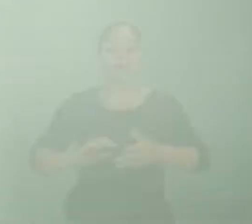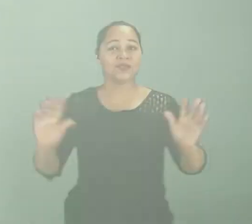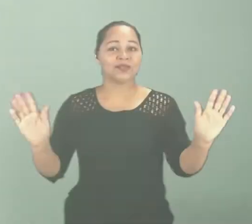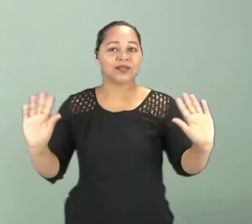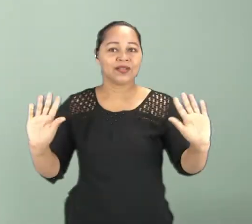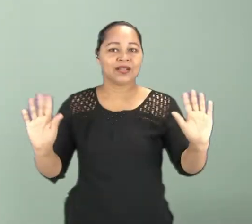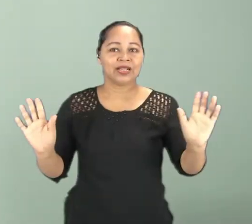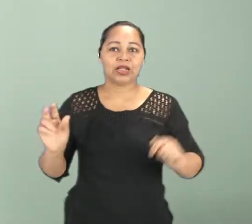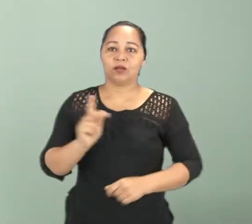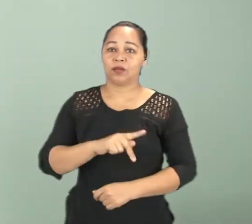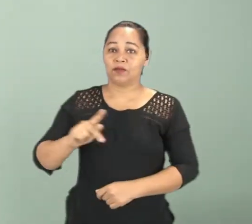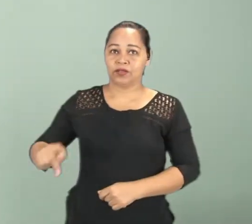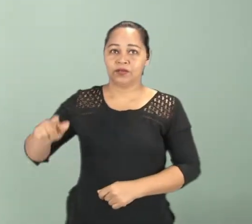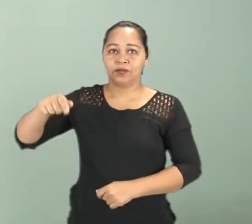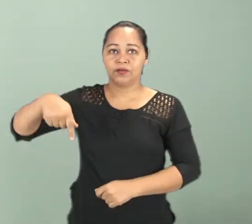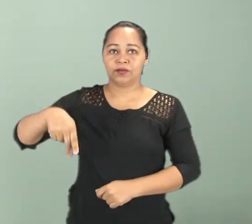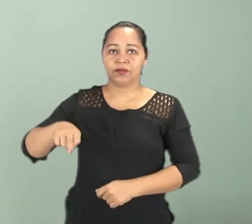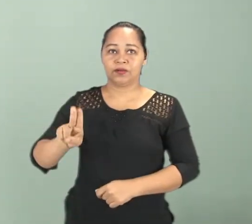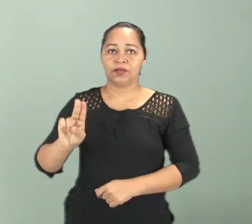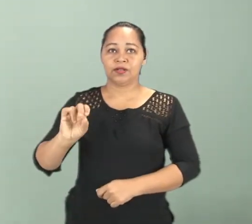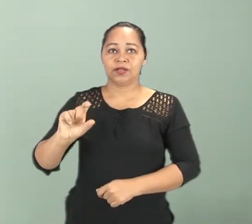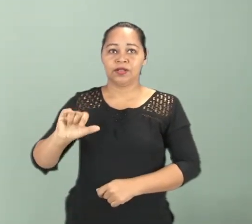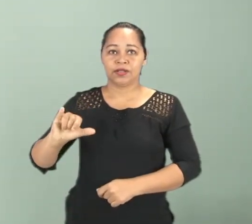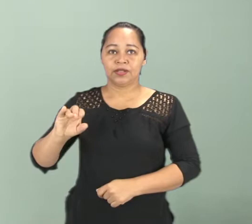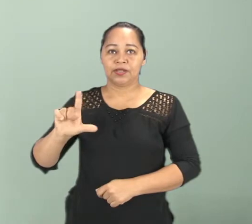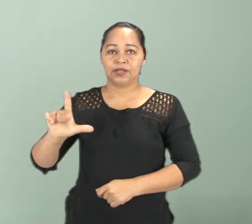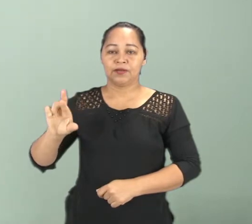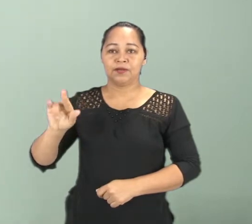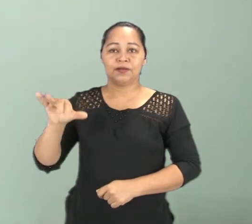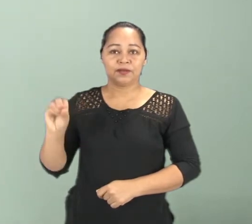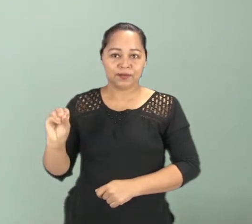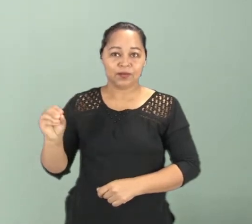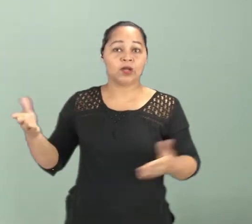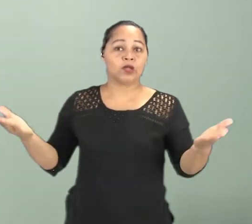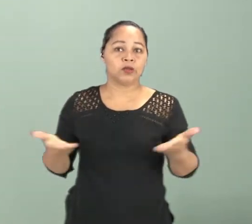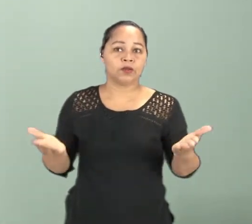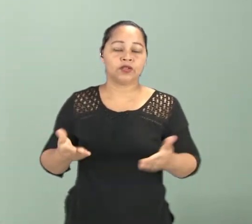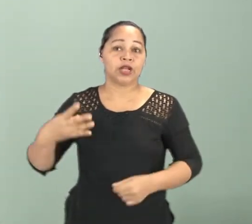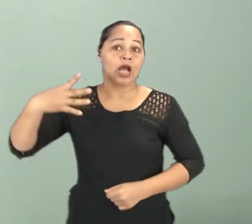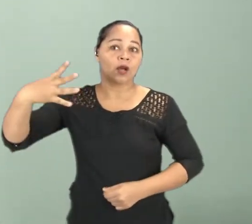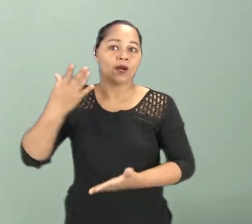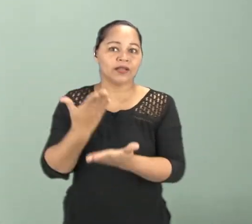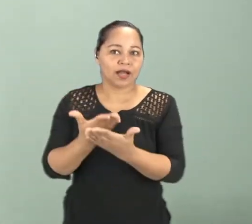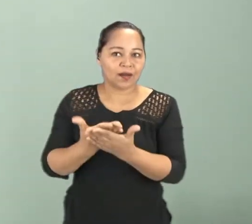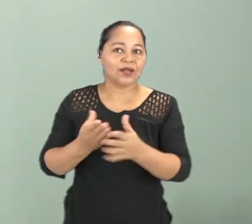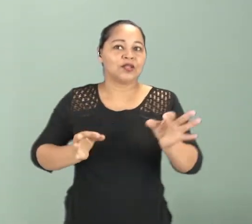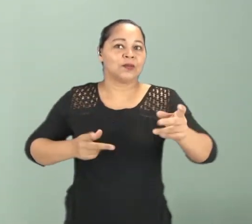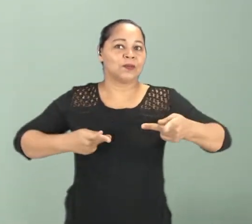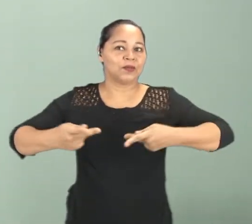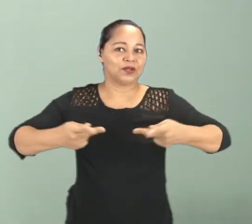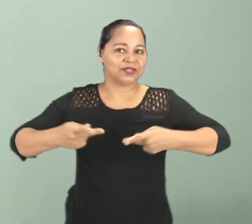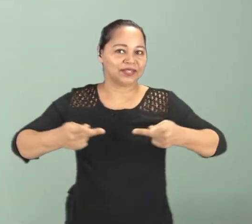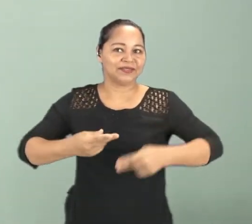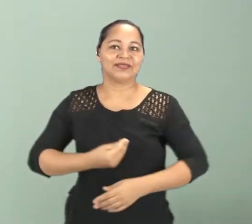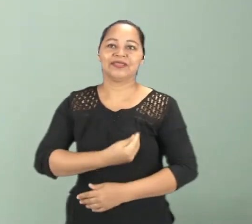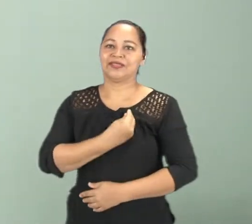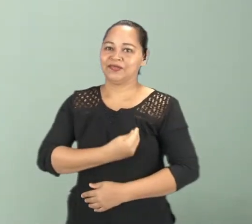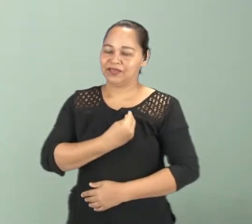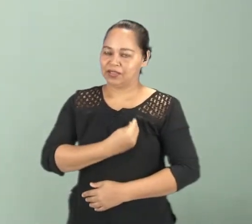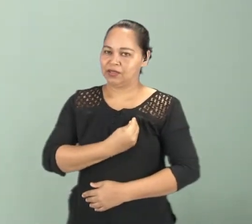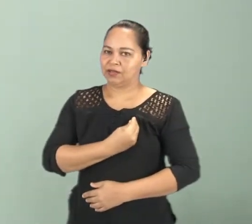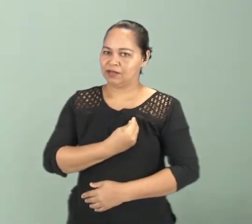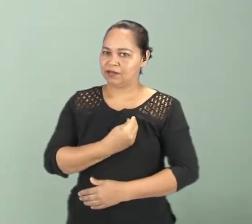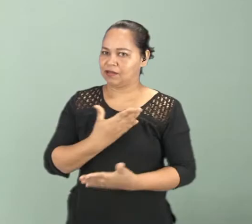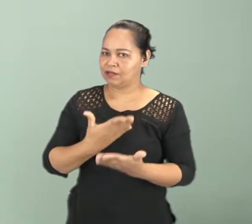Olá, meu nome é Kyrio e hoje a gente vai dar a quarta aula de projeto de vida. Essa aula é uma aula